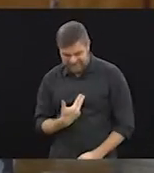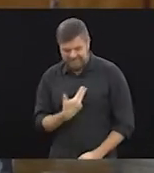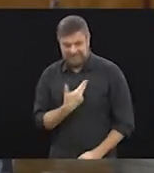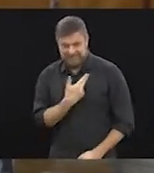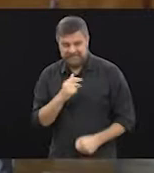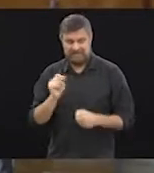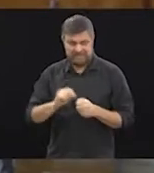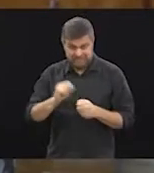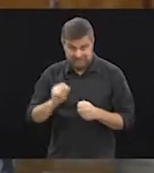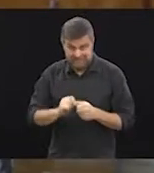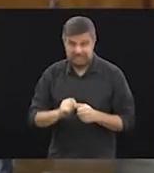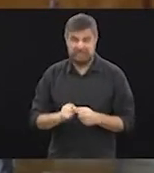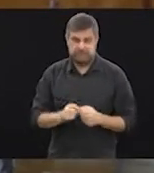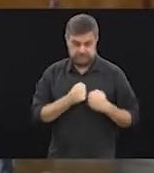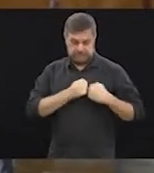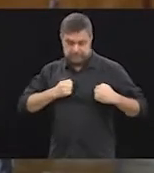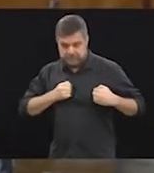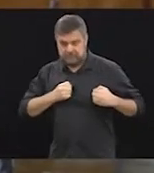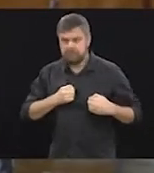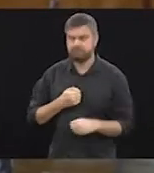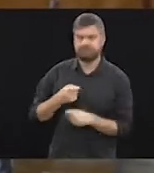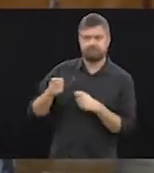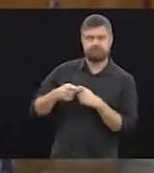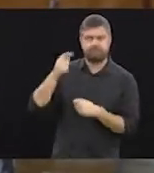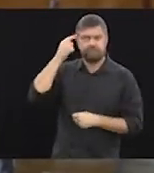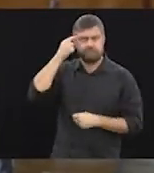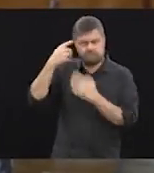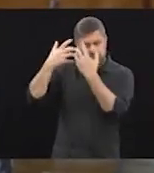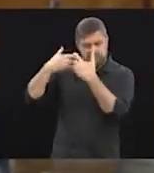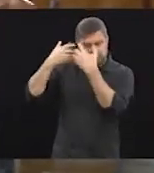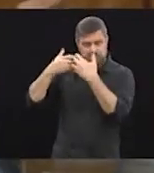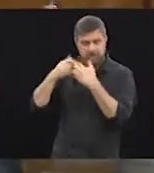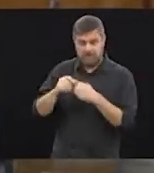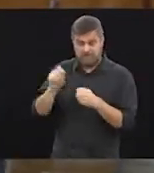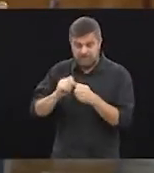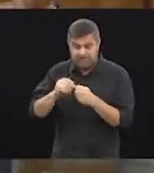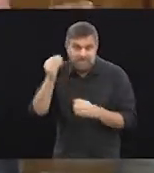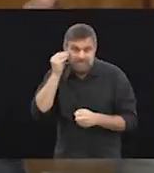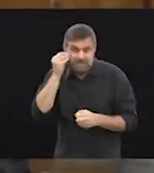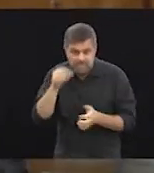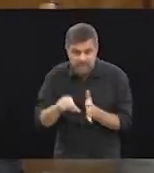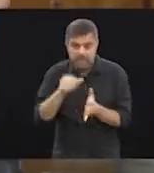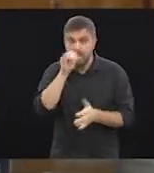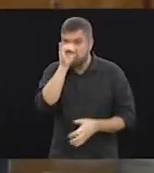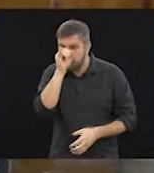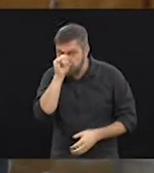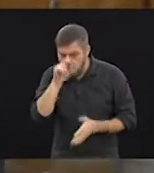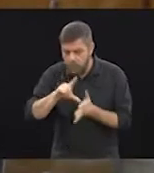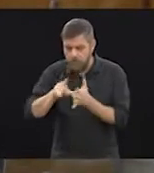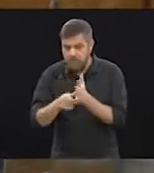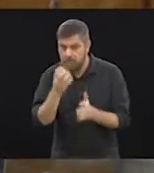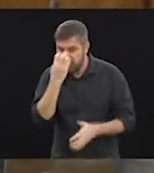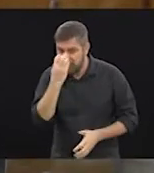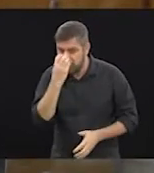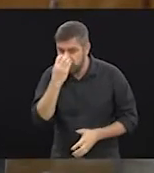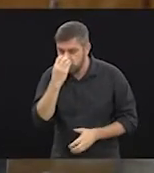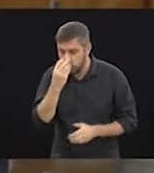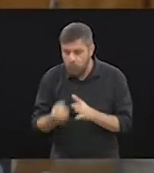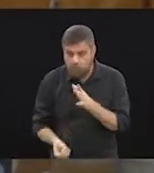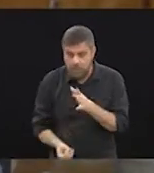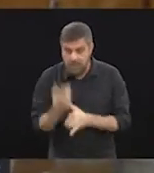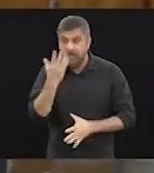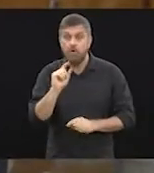indicação cirúrgica de ponte de safena, a céu aberto, e ele fez, depois de muita experiência em porcos e cães,